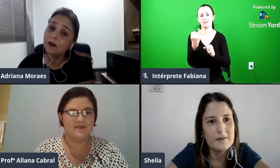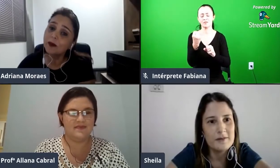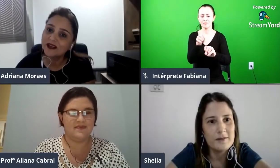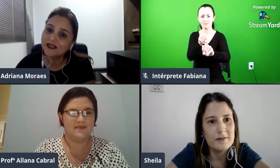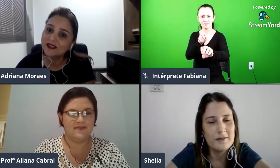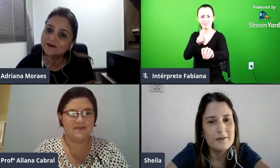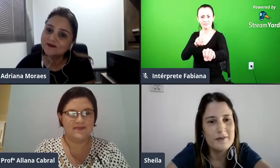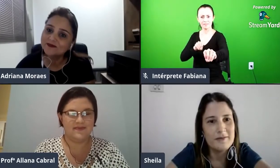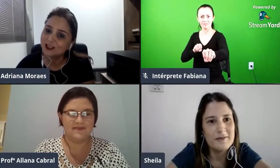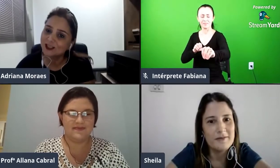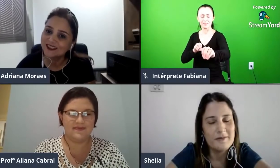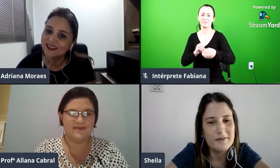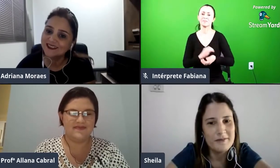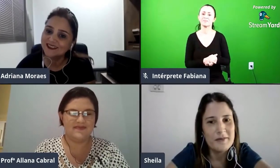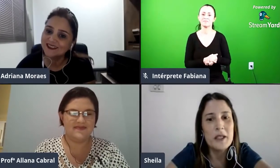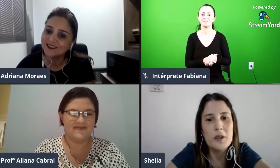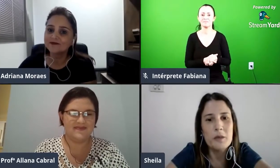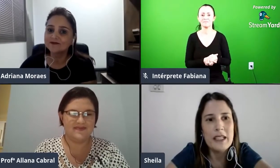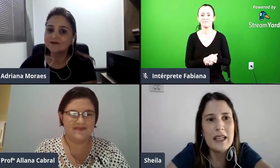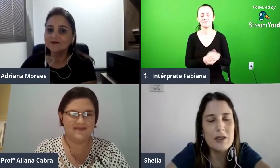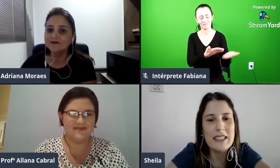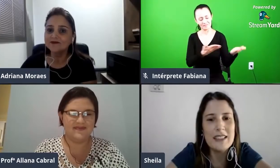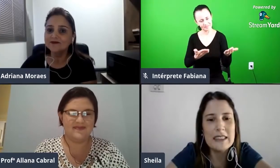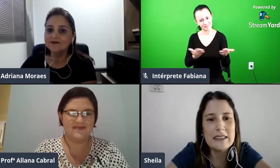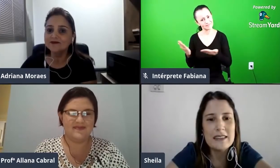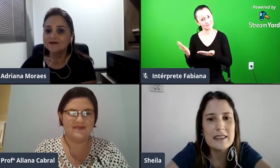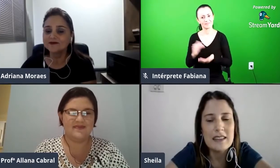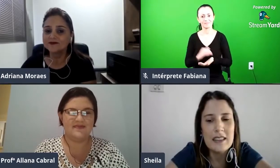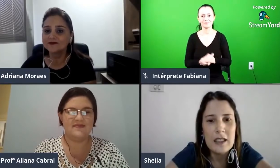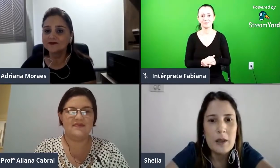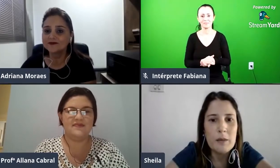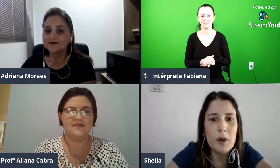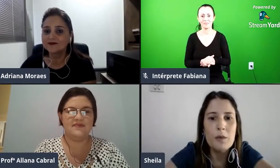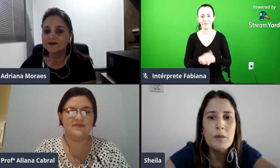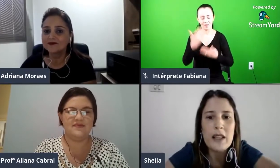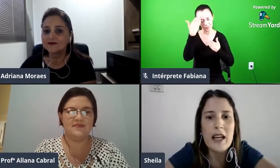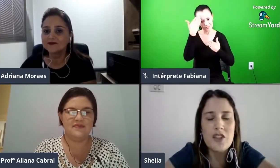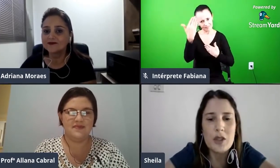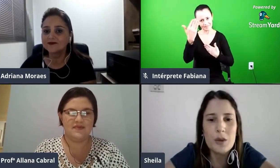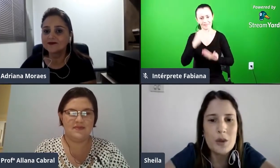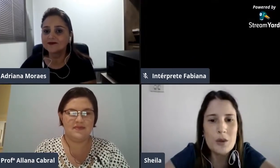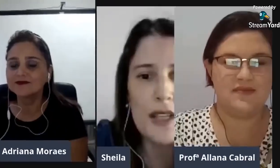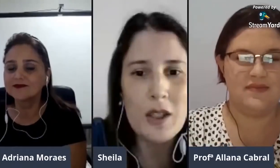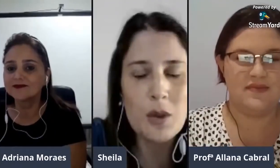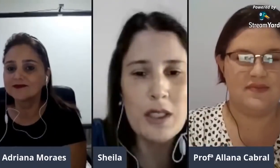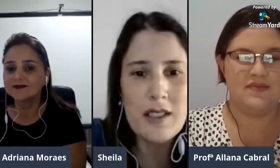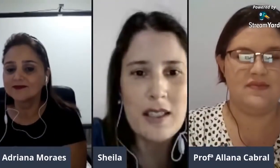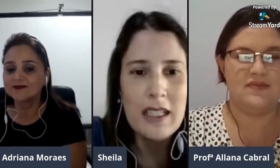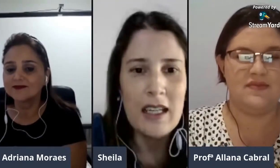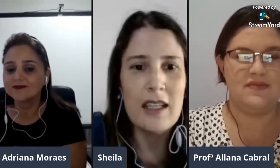palavra é com a senhora agora. Seja bem-vinda. Obrigada, Adriana. Bom, boa tarde a todos